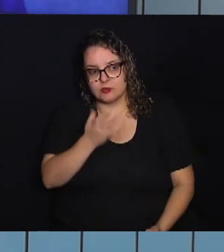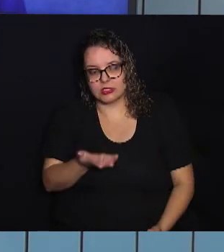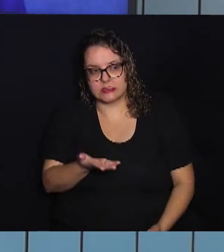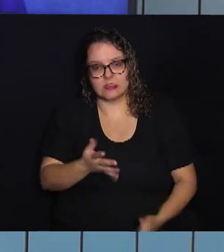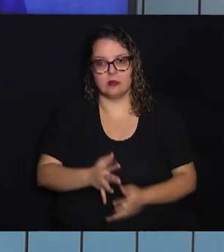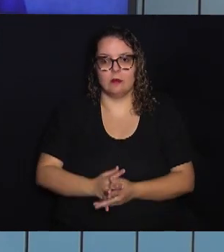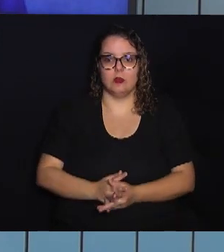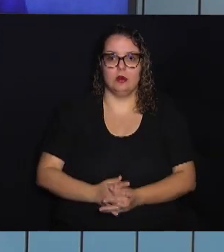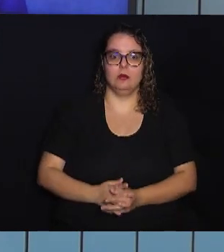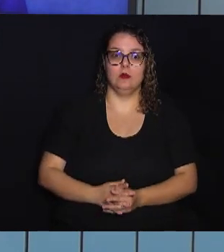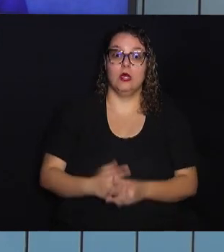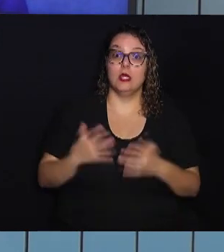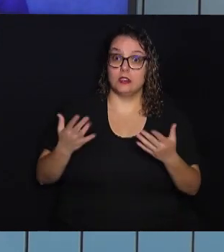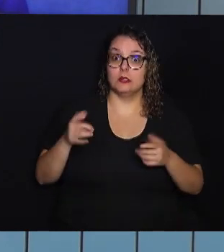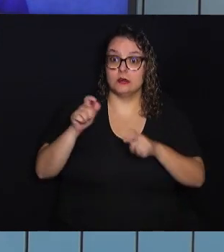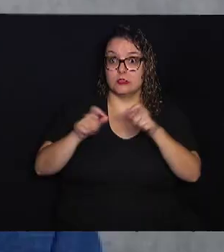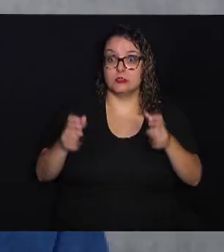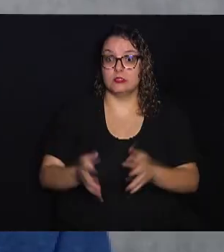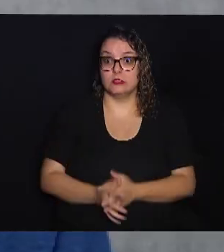a reciclagem.